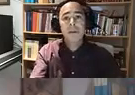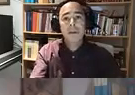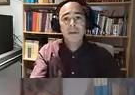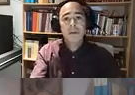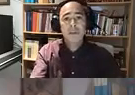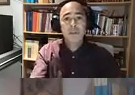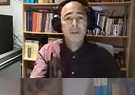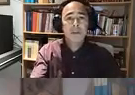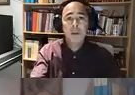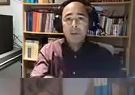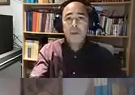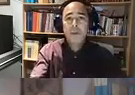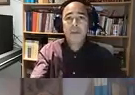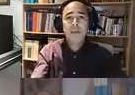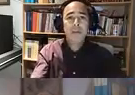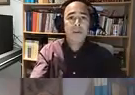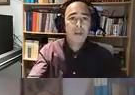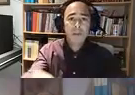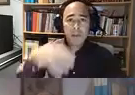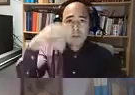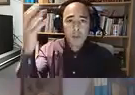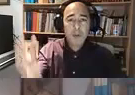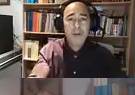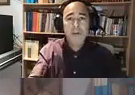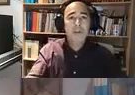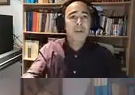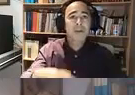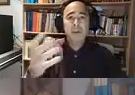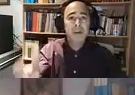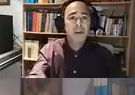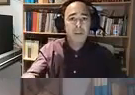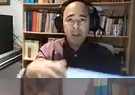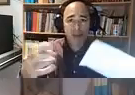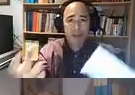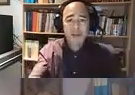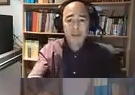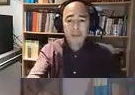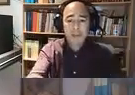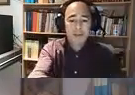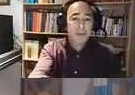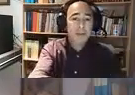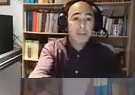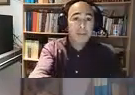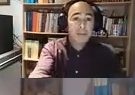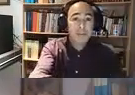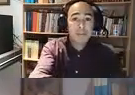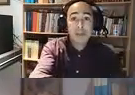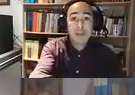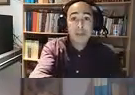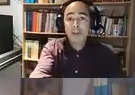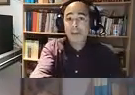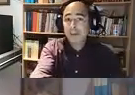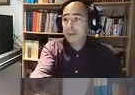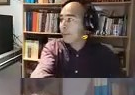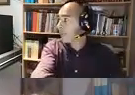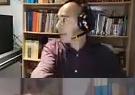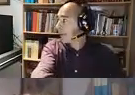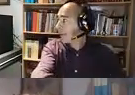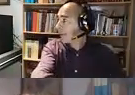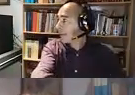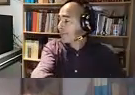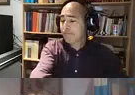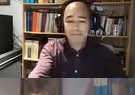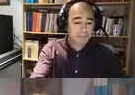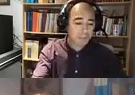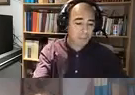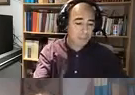sem cotas denúncias tanto na obrigações mensais para não temos que nos preocupar no final do ano renovado coisas disso ela começa a pagar as também